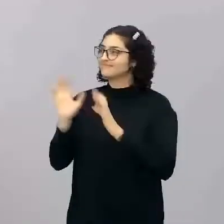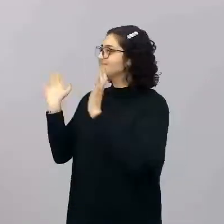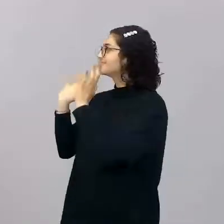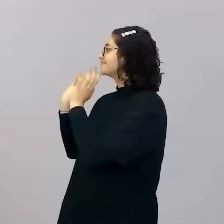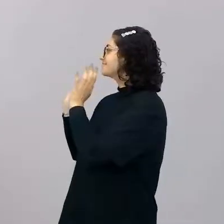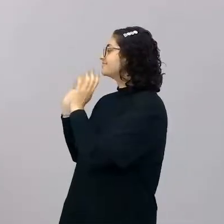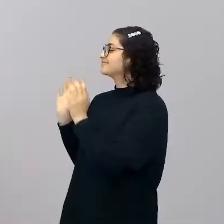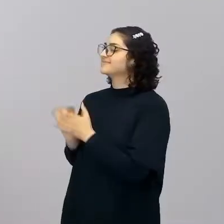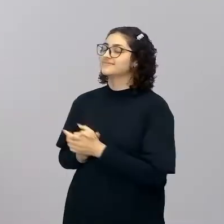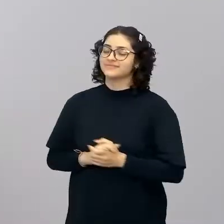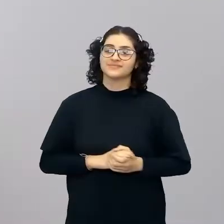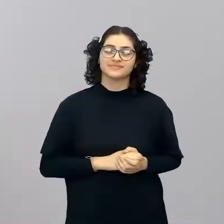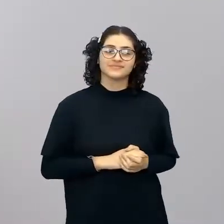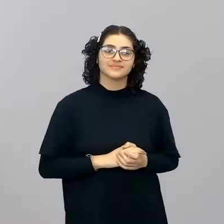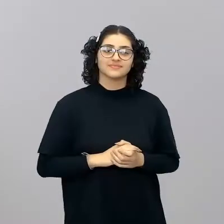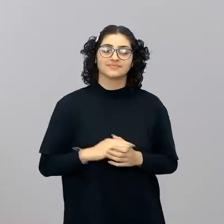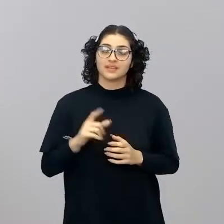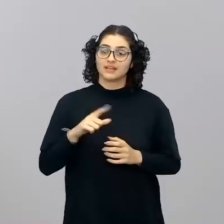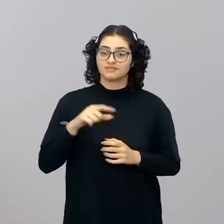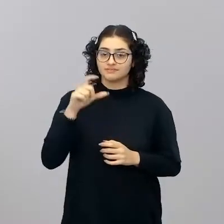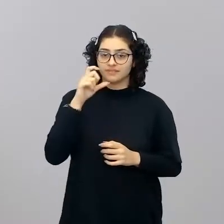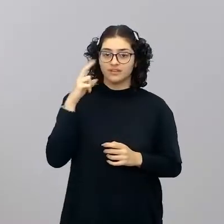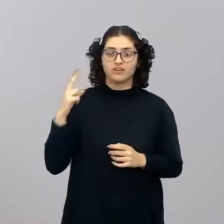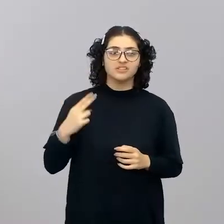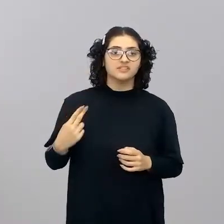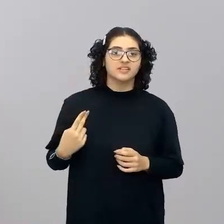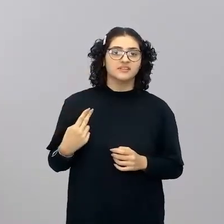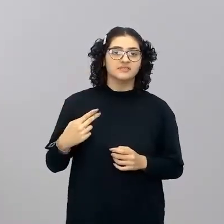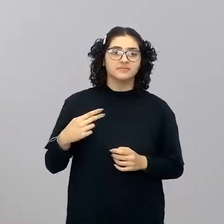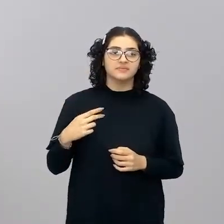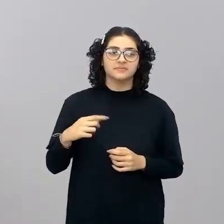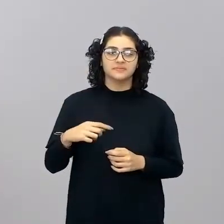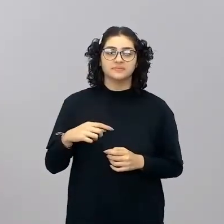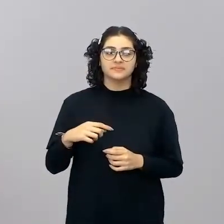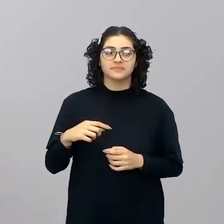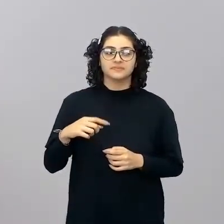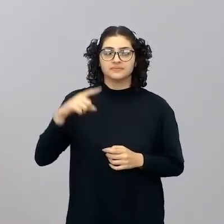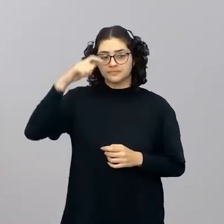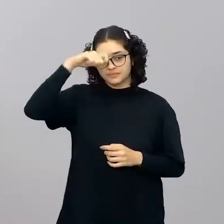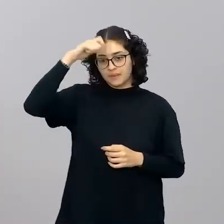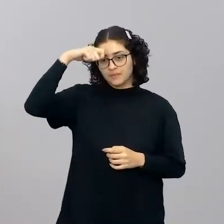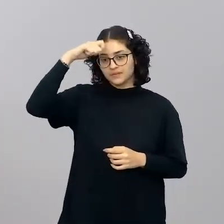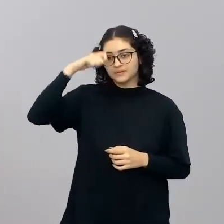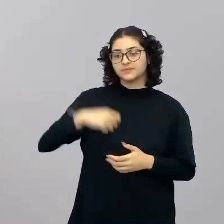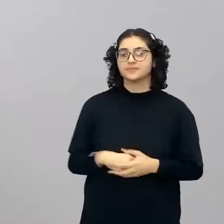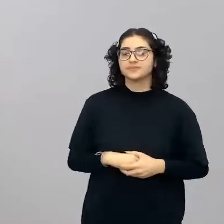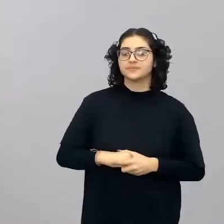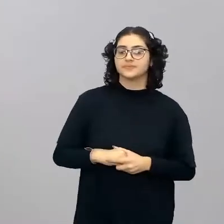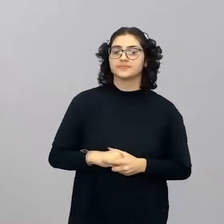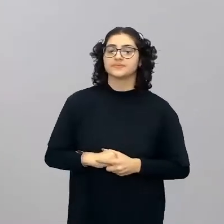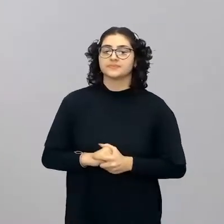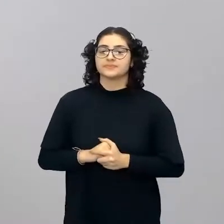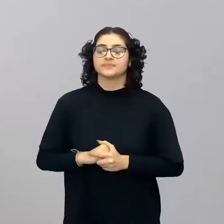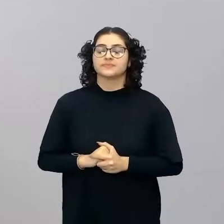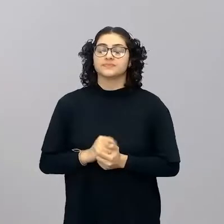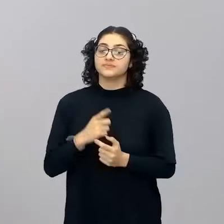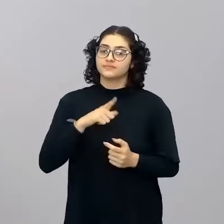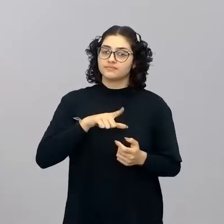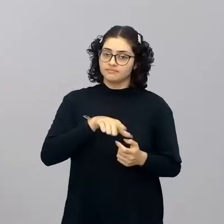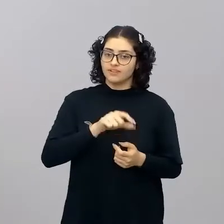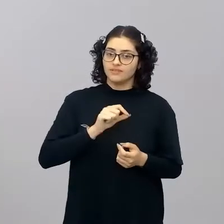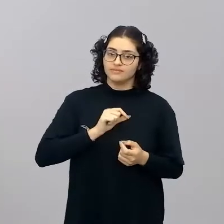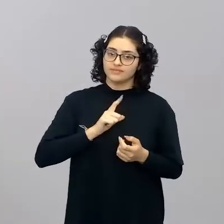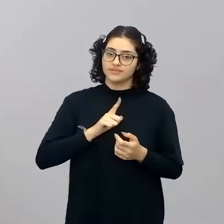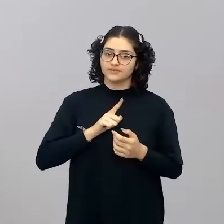bem-vindas. Estou aqui também com a Natália, com a Amanda, que vai então, fazer aí essa tradução